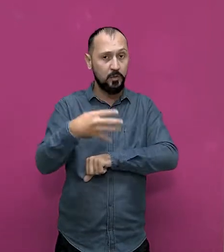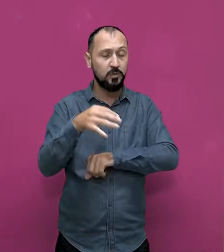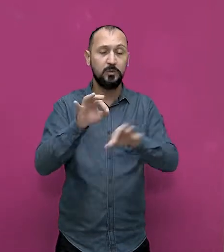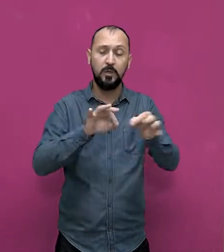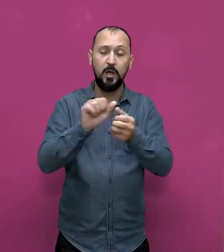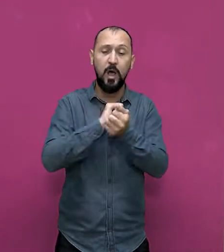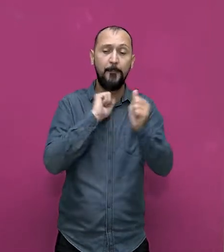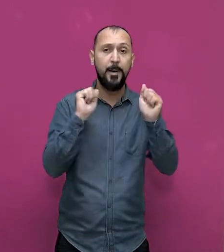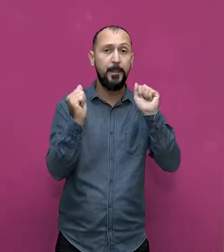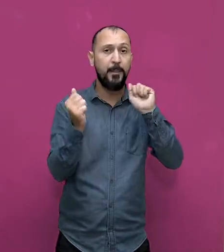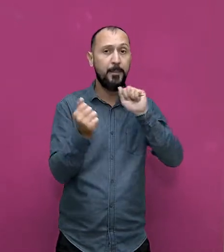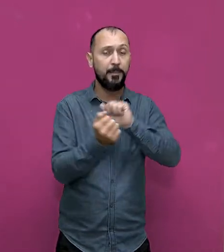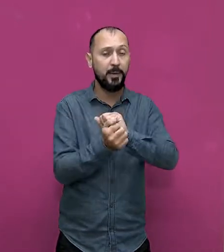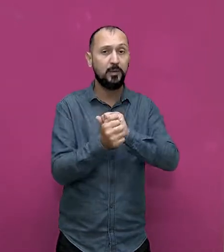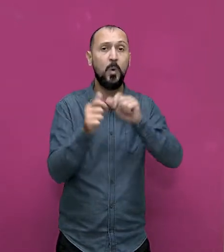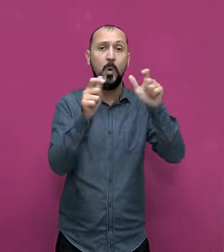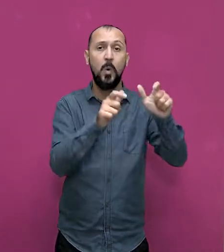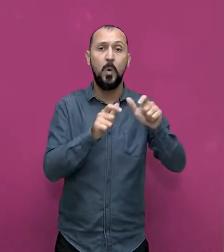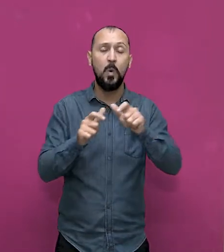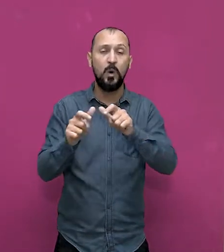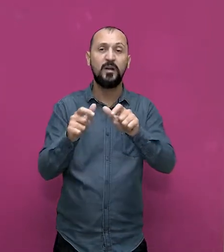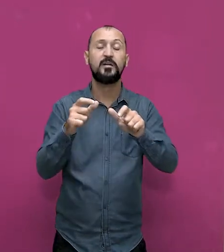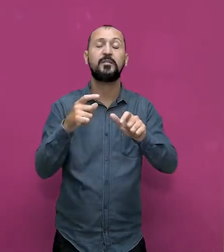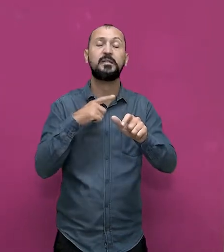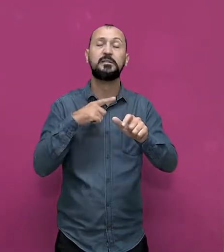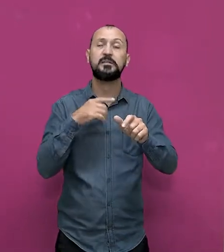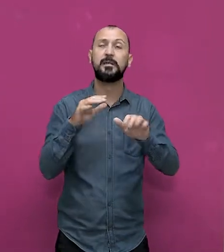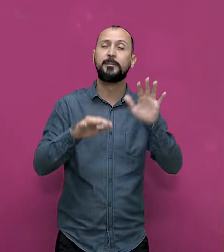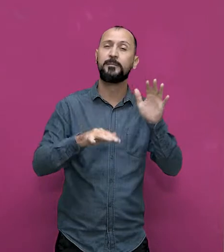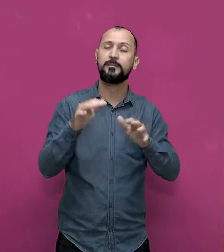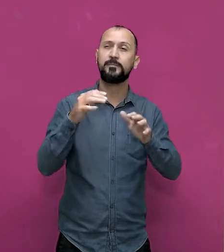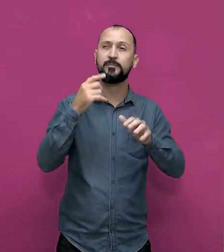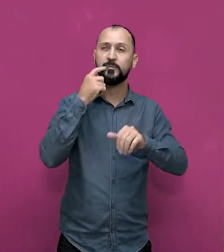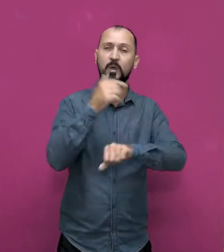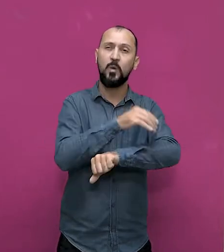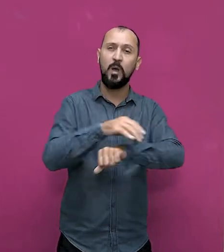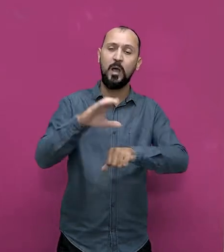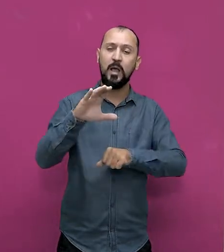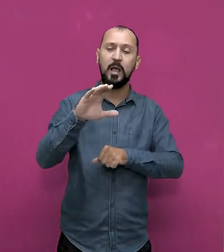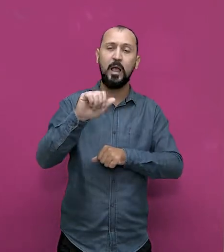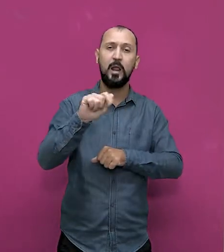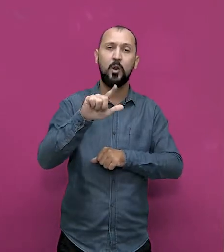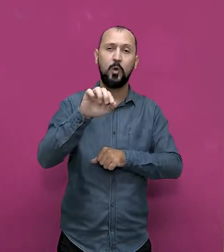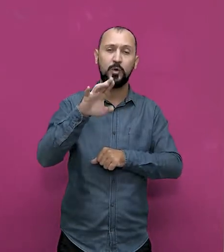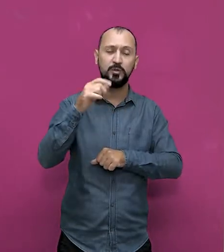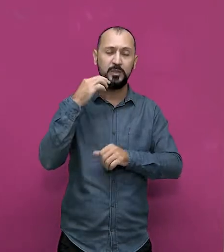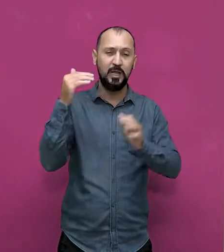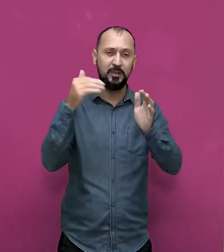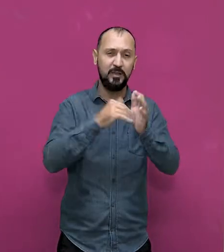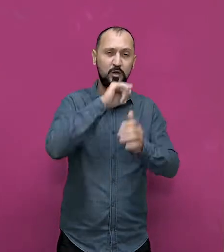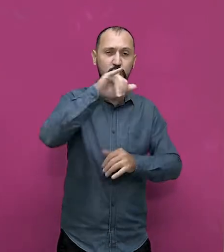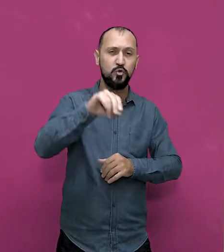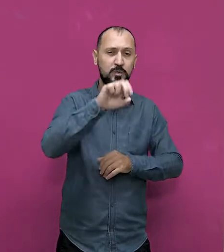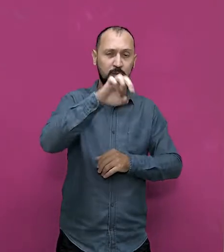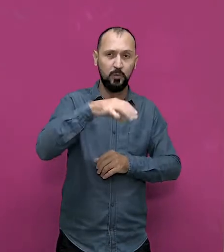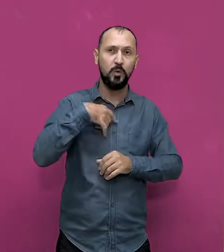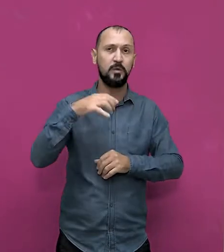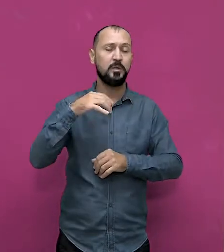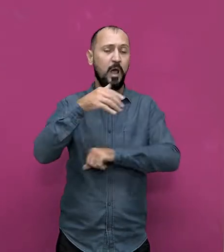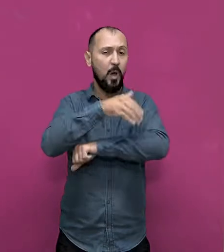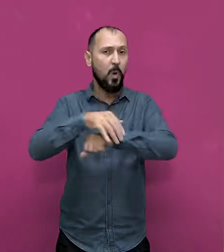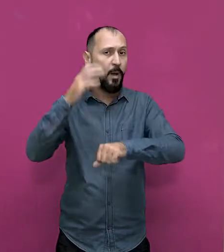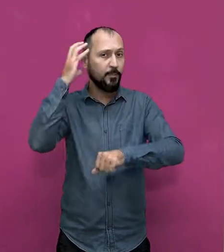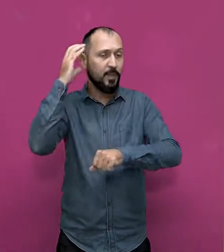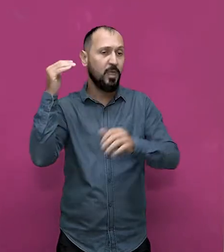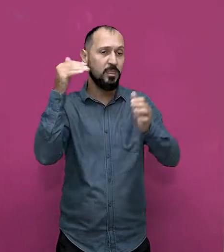de julho, a gente está requalificando todo um espaço ali que vai assim da Calógeras até a José Antônio, da Avenida